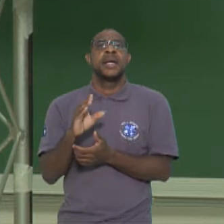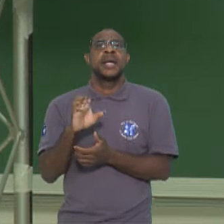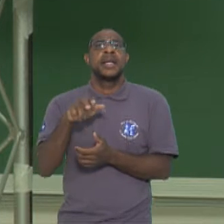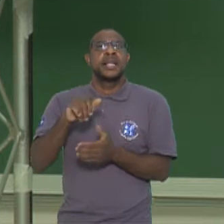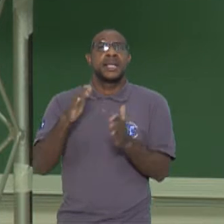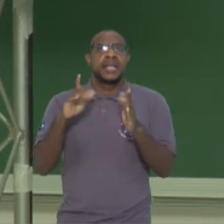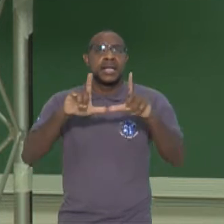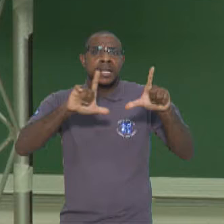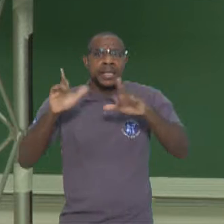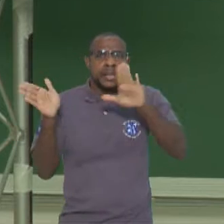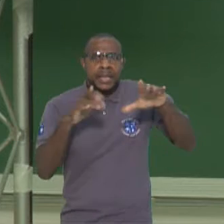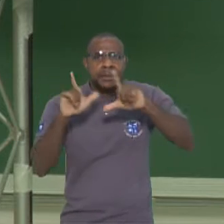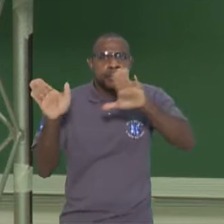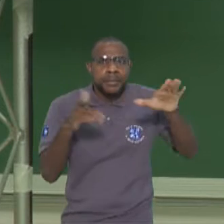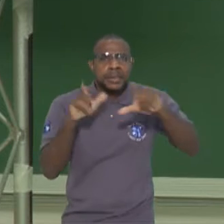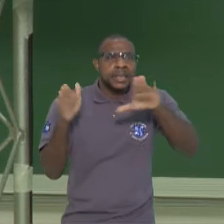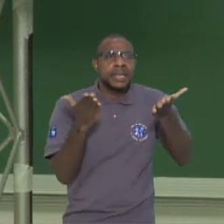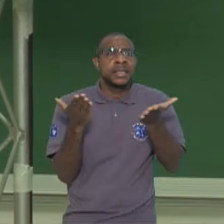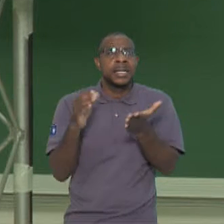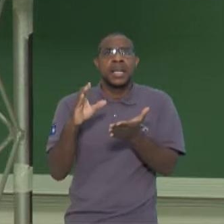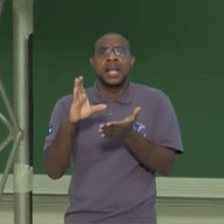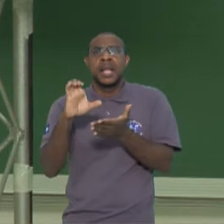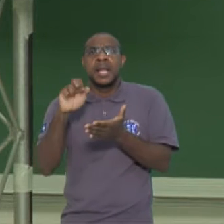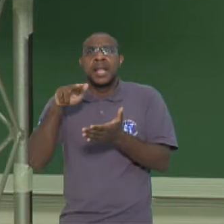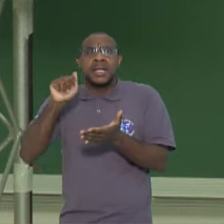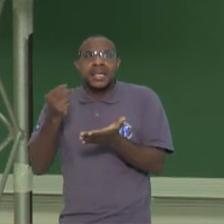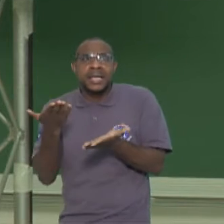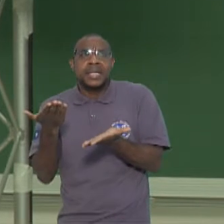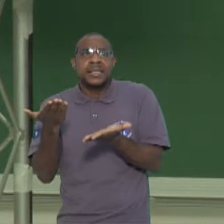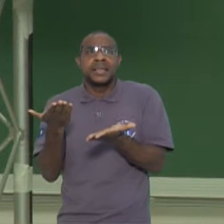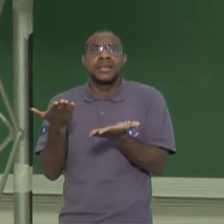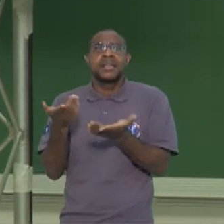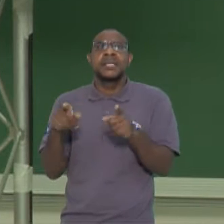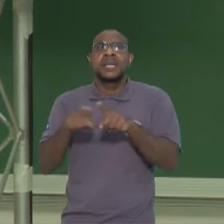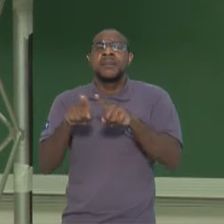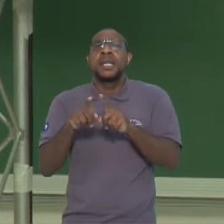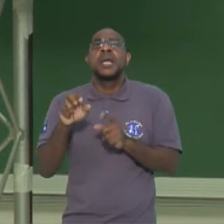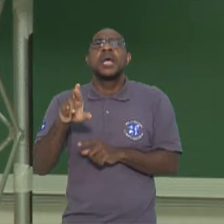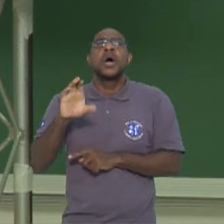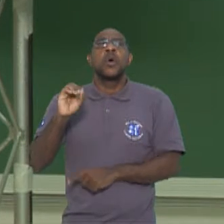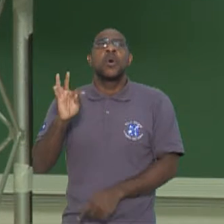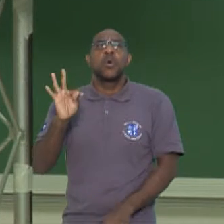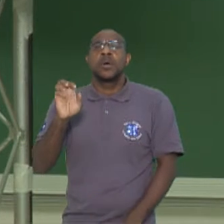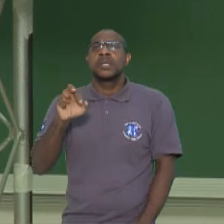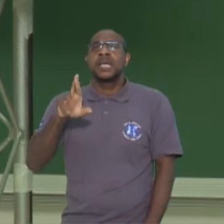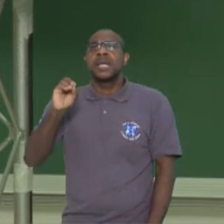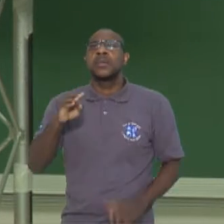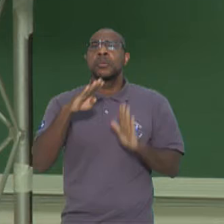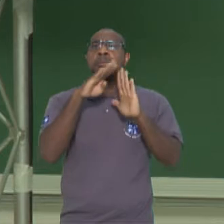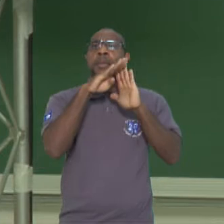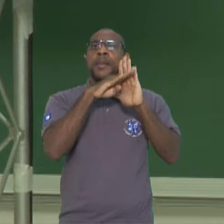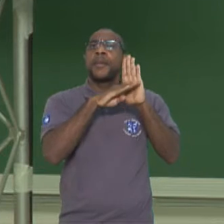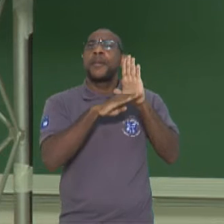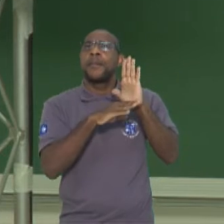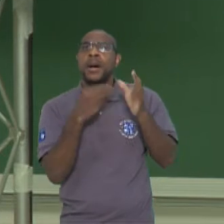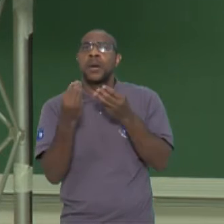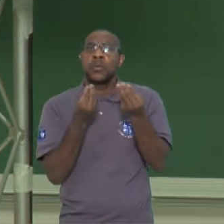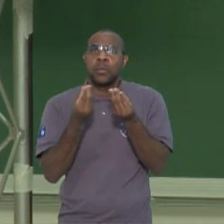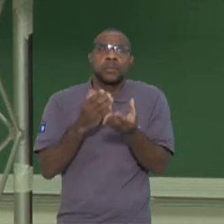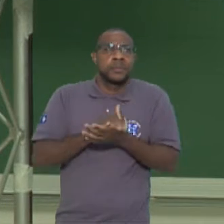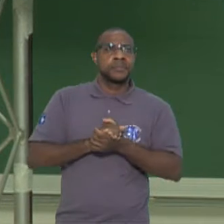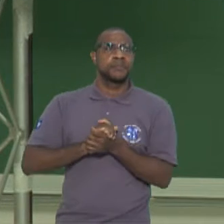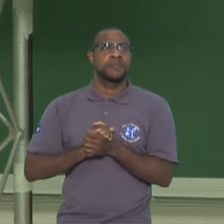decupagem e storyboard, eles são do cinema, são palavras que o pessoal dessa área utiliza